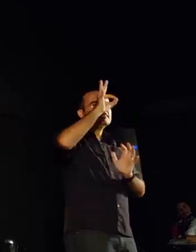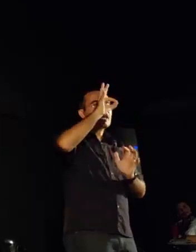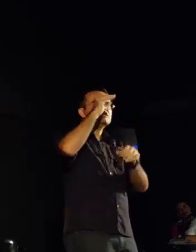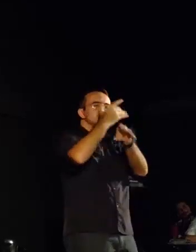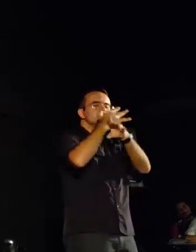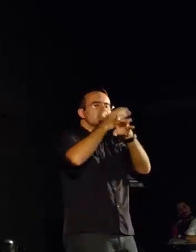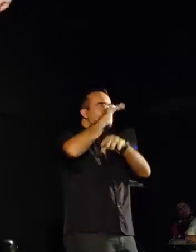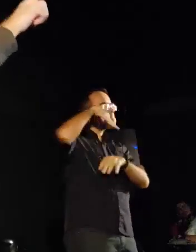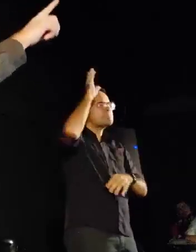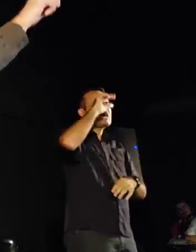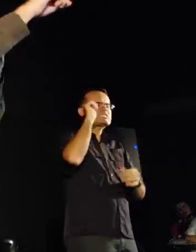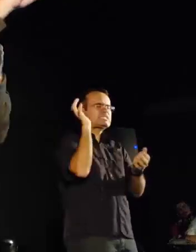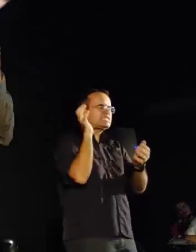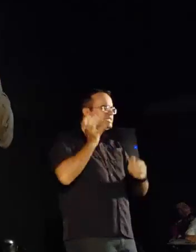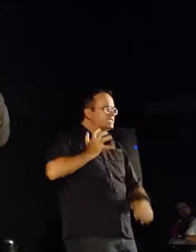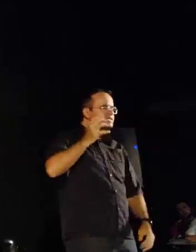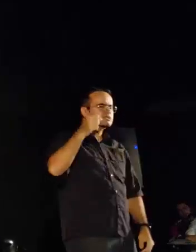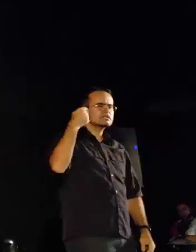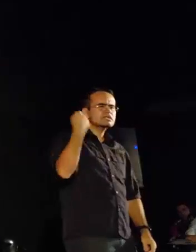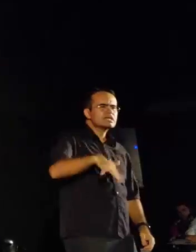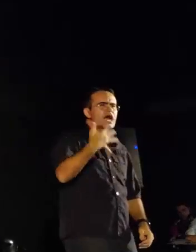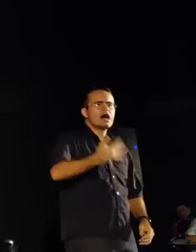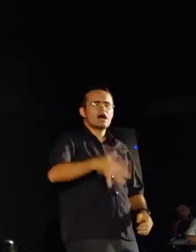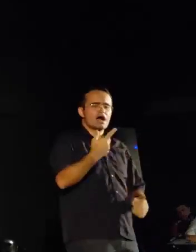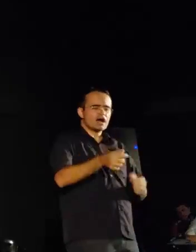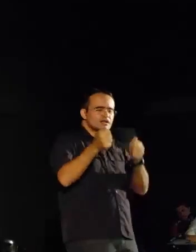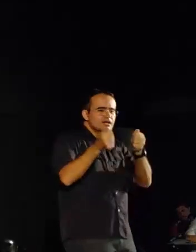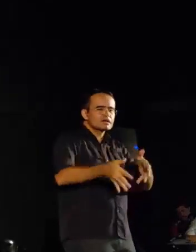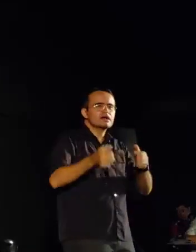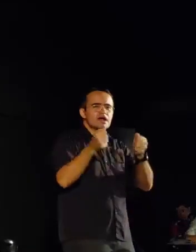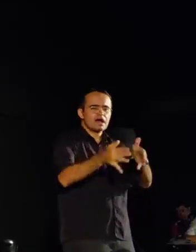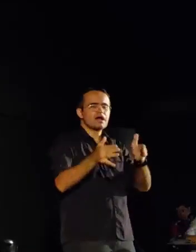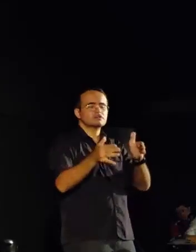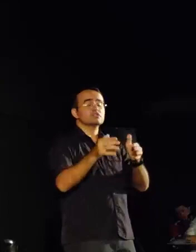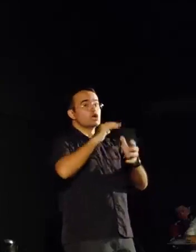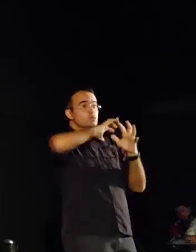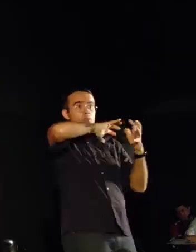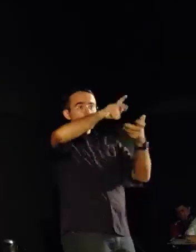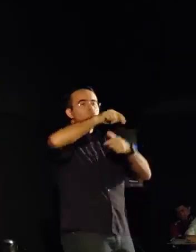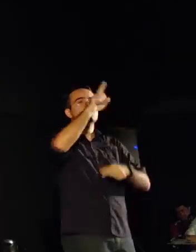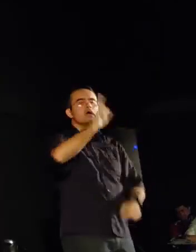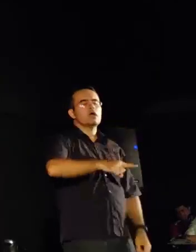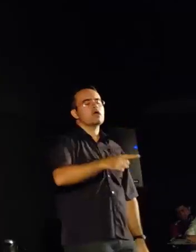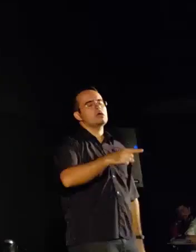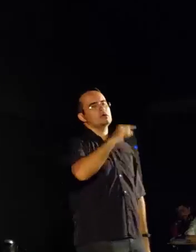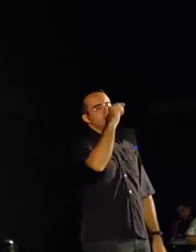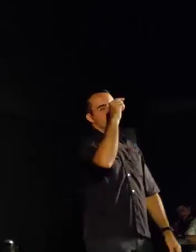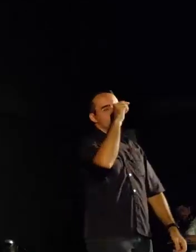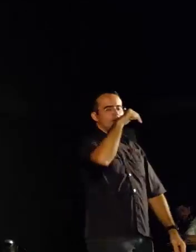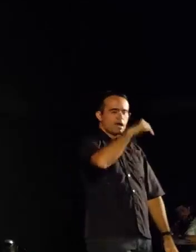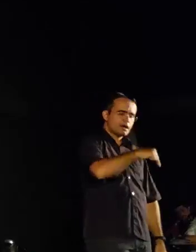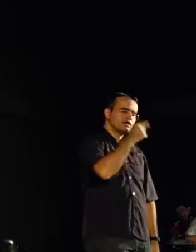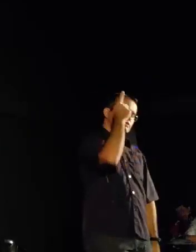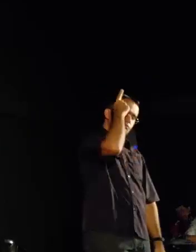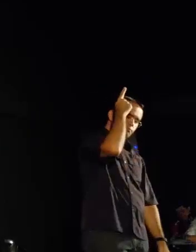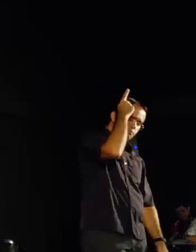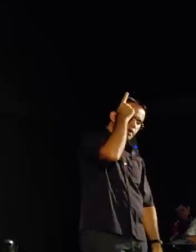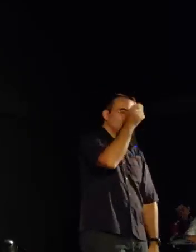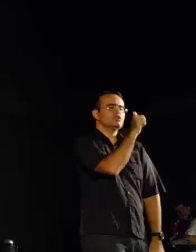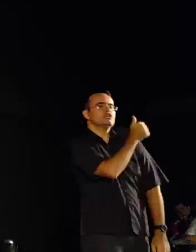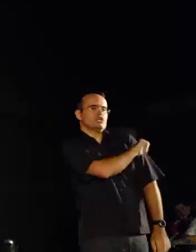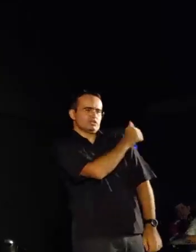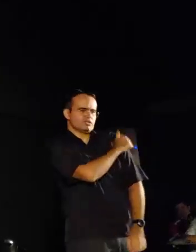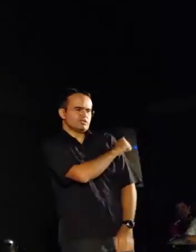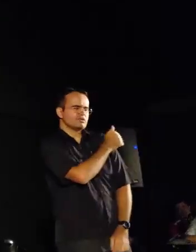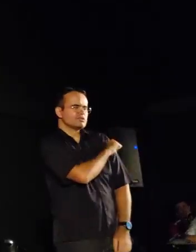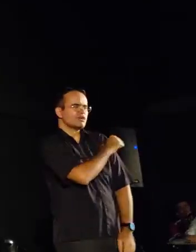E se você pegasse qual eram as 10 cidades mais caras do mundo, naquele momento, a cidade mais cara do mundo, a